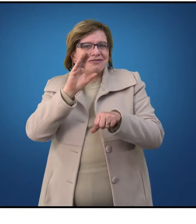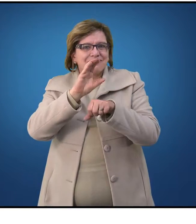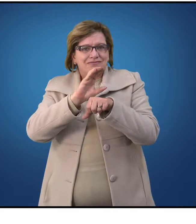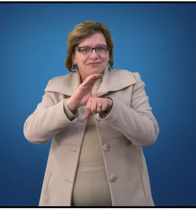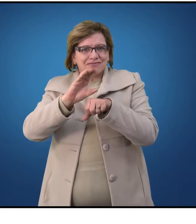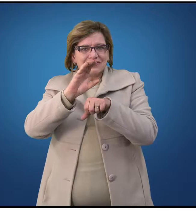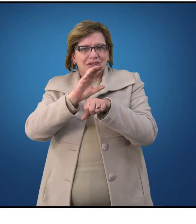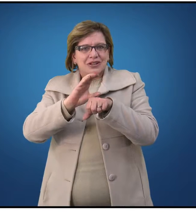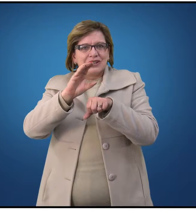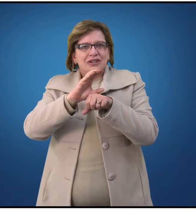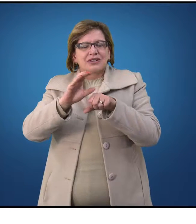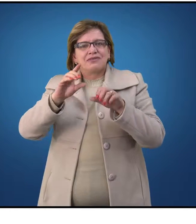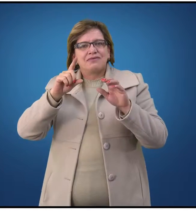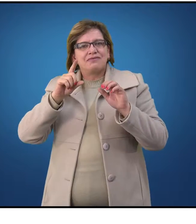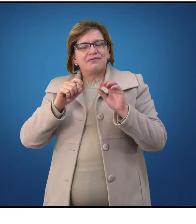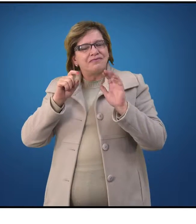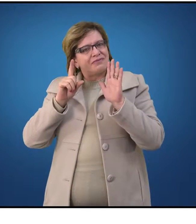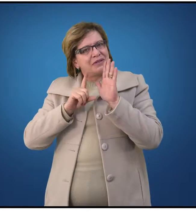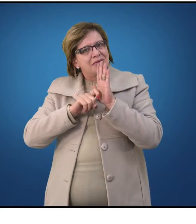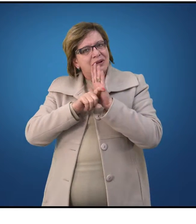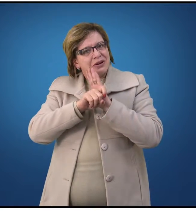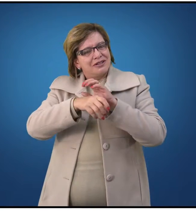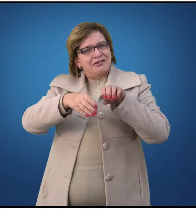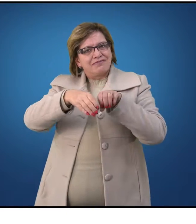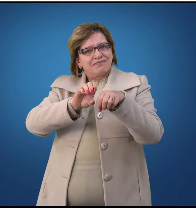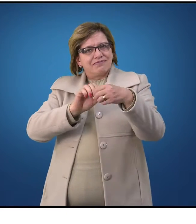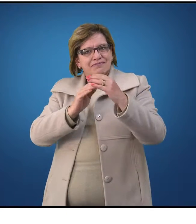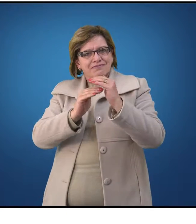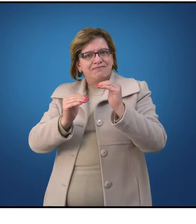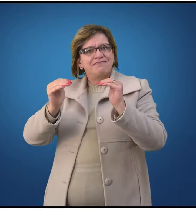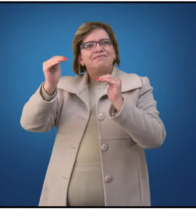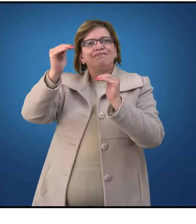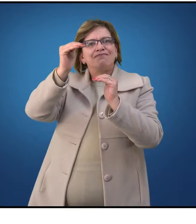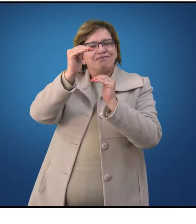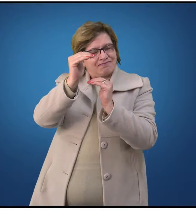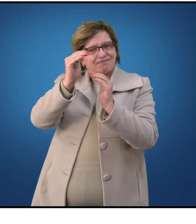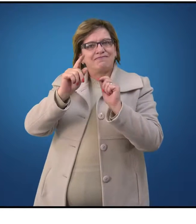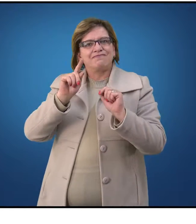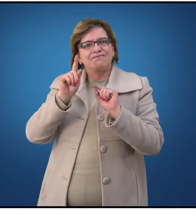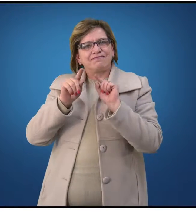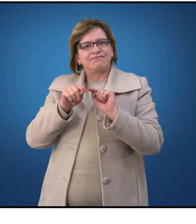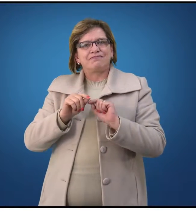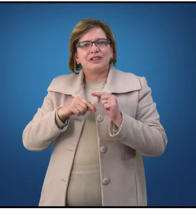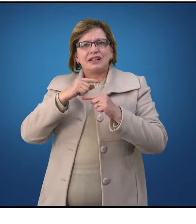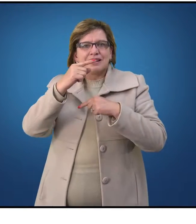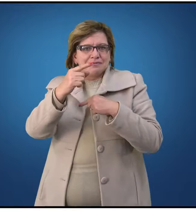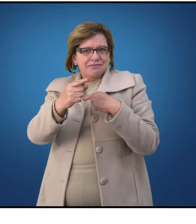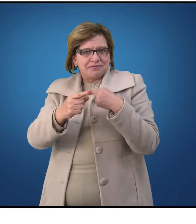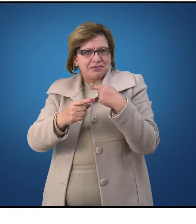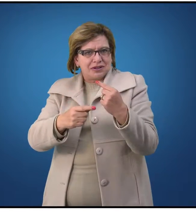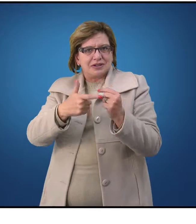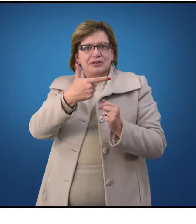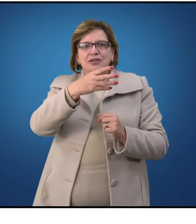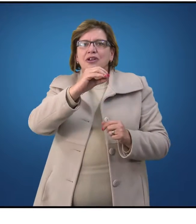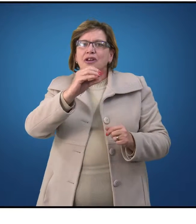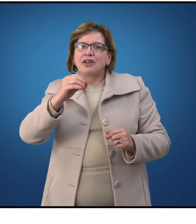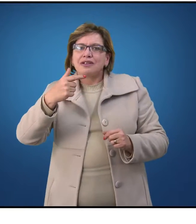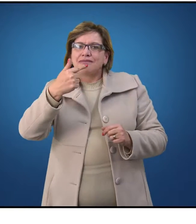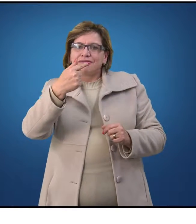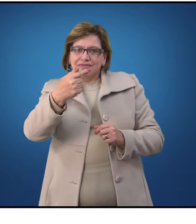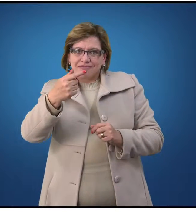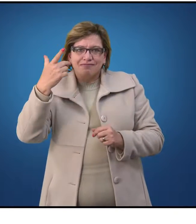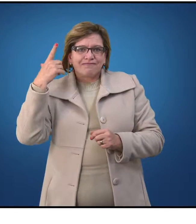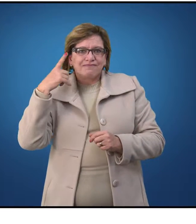o nosso primeiro curso, que foi o de Ciências Biológicas, licenciatura graduação. E a partir de 2007, nós